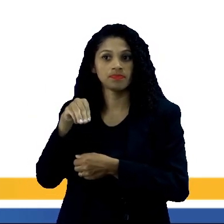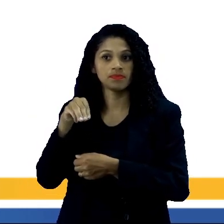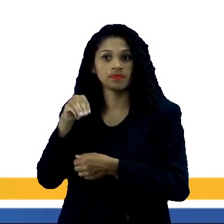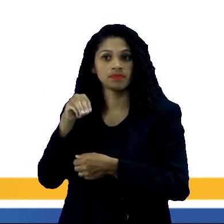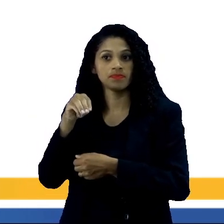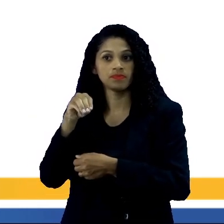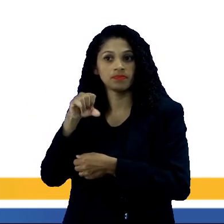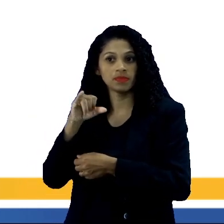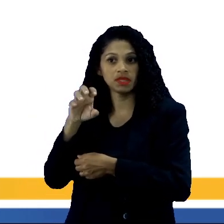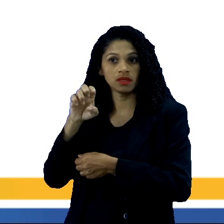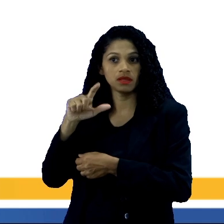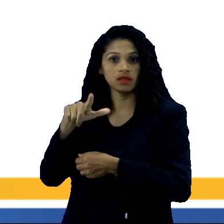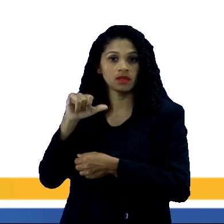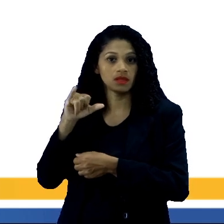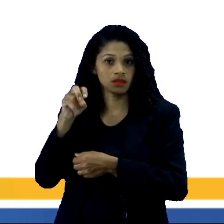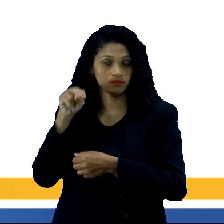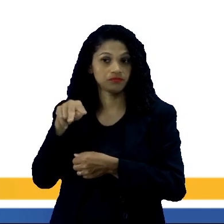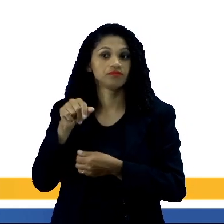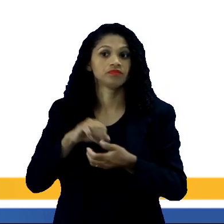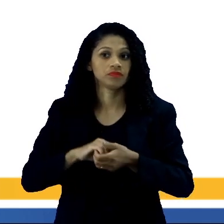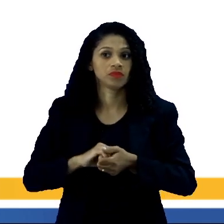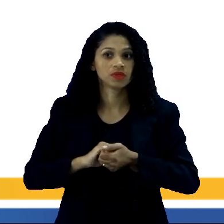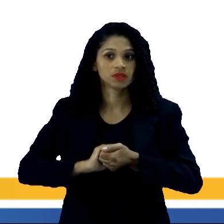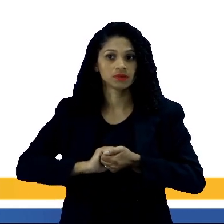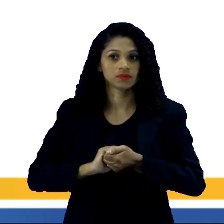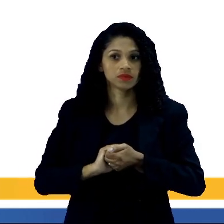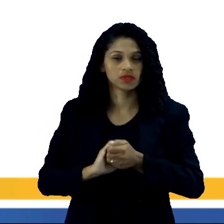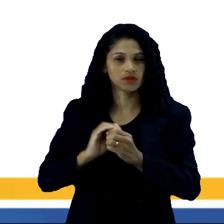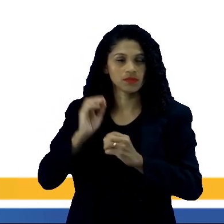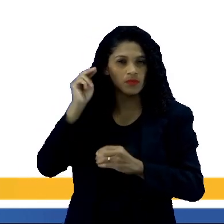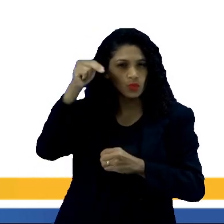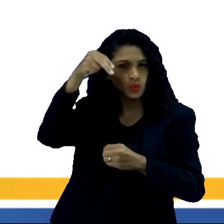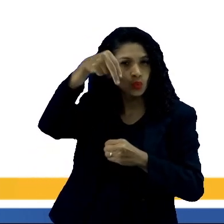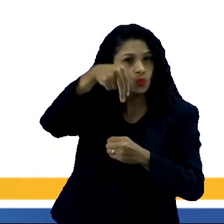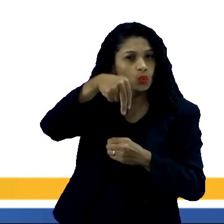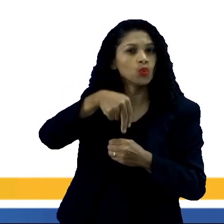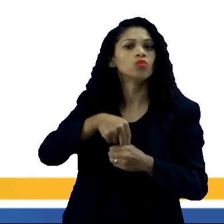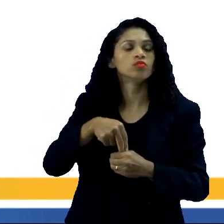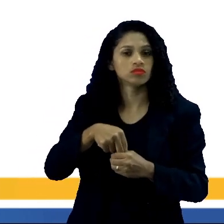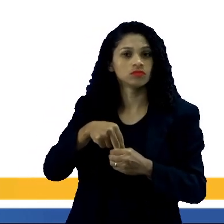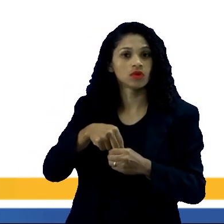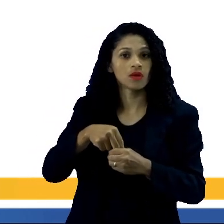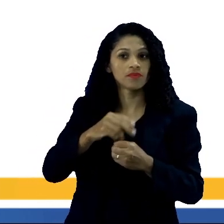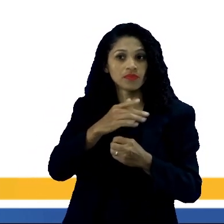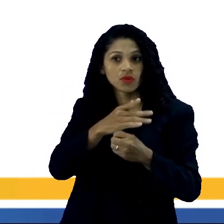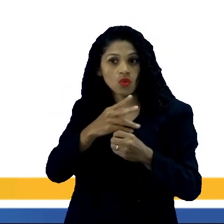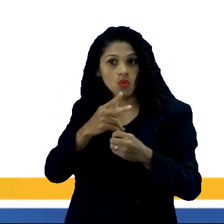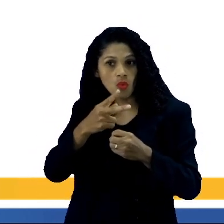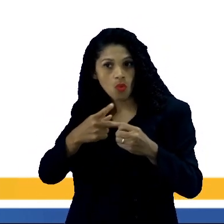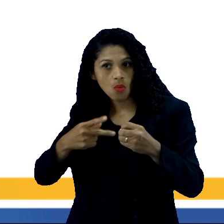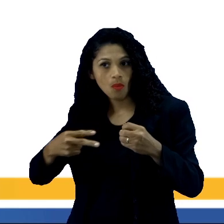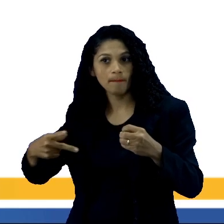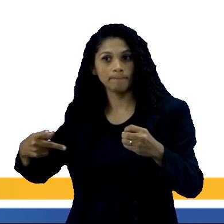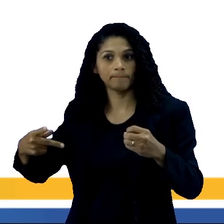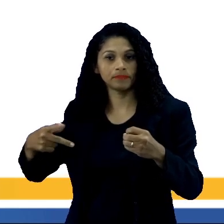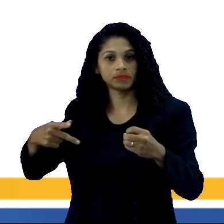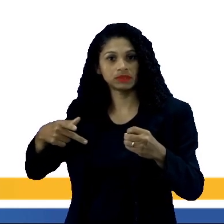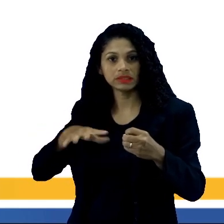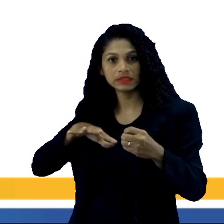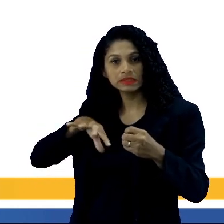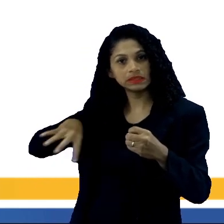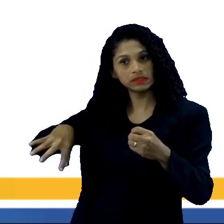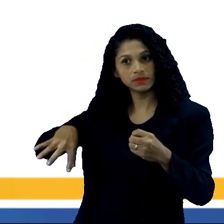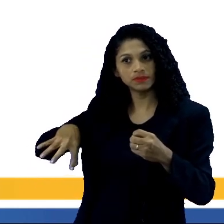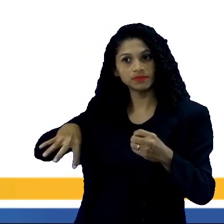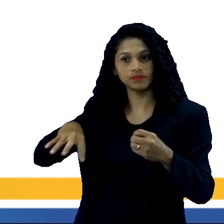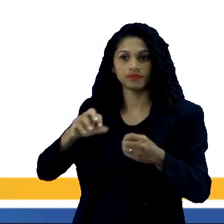fica no centro, tá? Bem no coração desse dendrito. E o corpo dele vai ser o que a gente chama de axônio. E